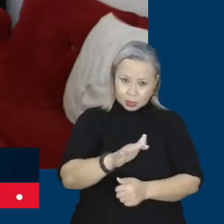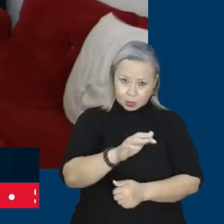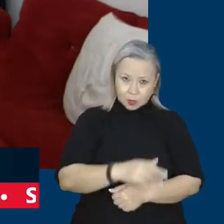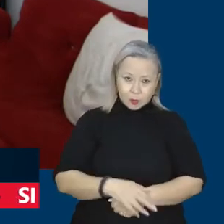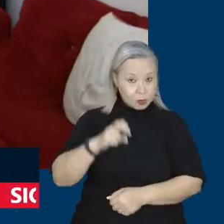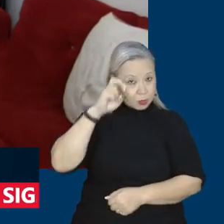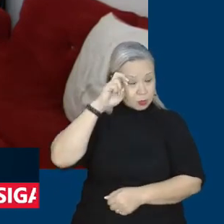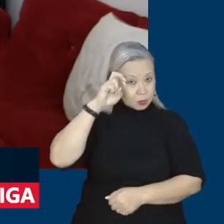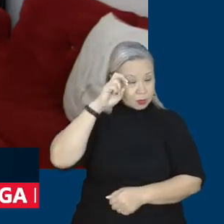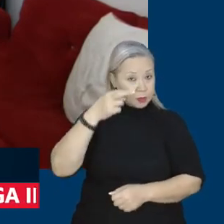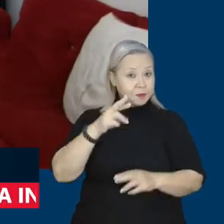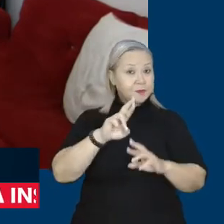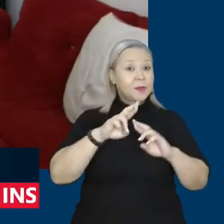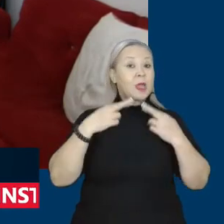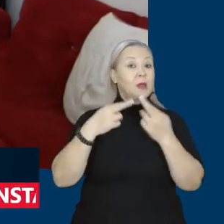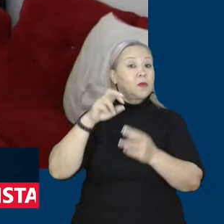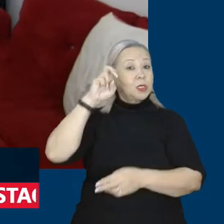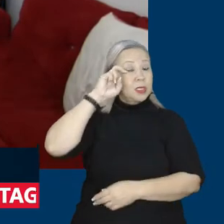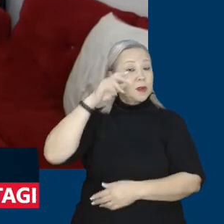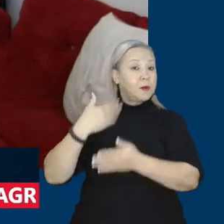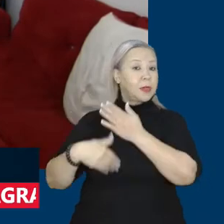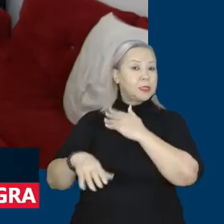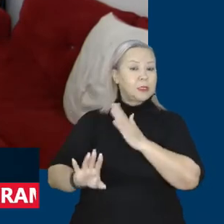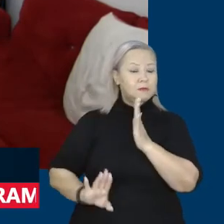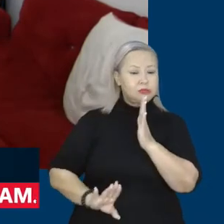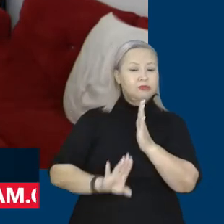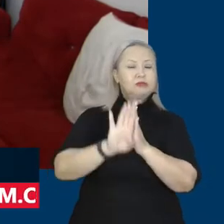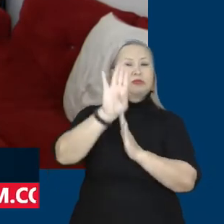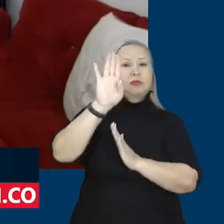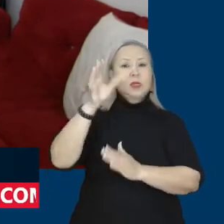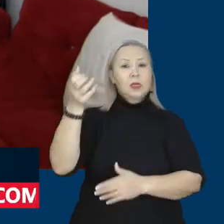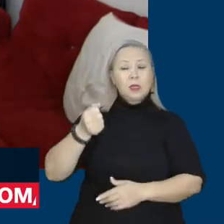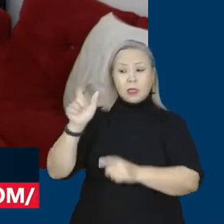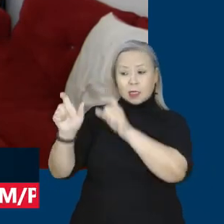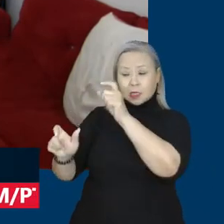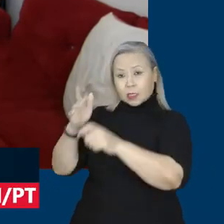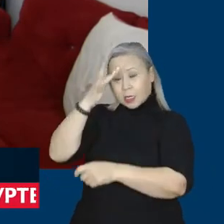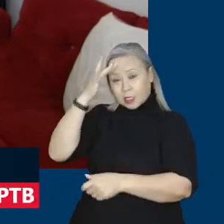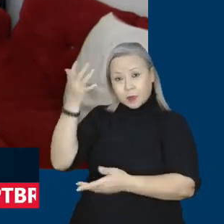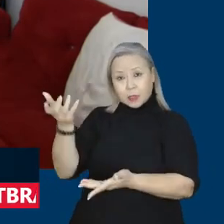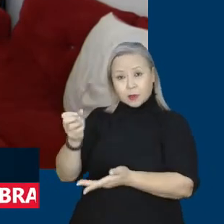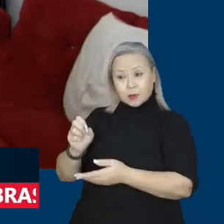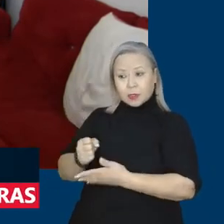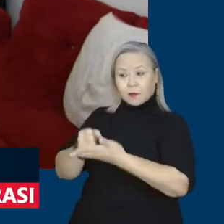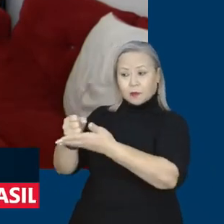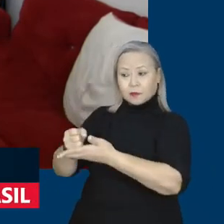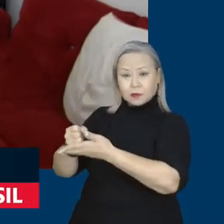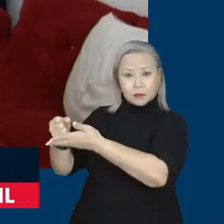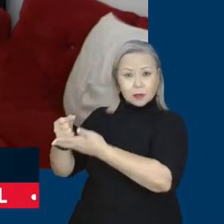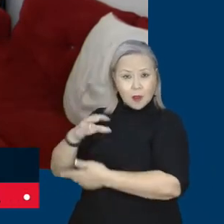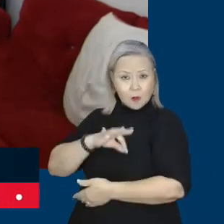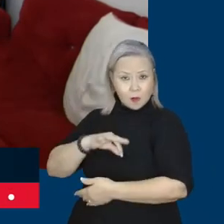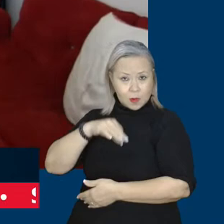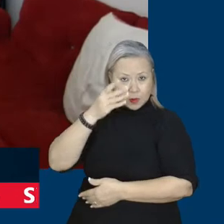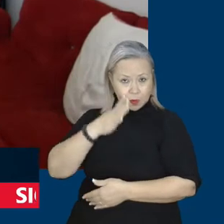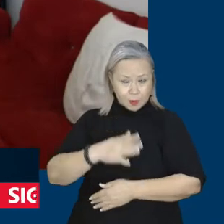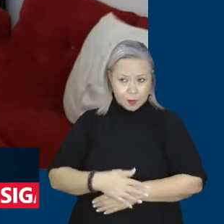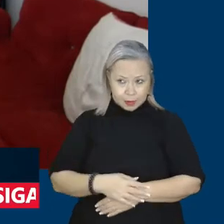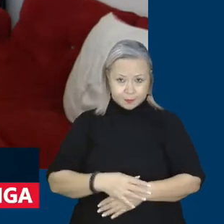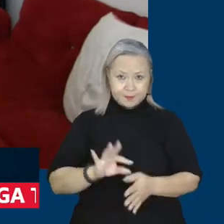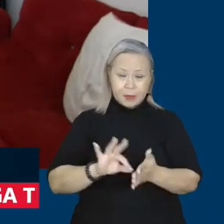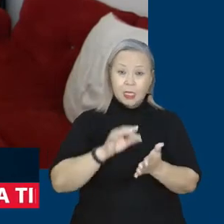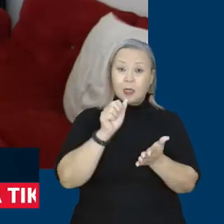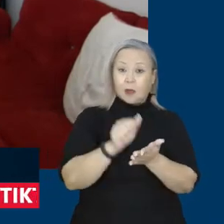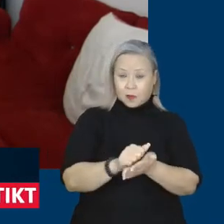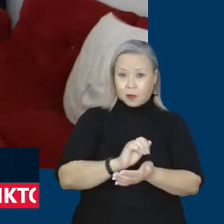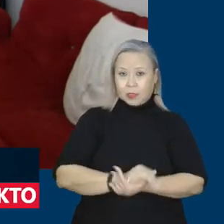passada houve um crescimento exponencial dos beneficiários considerados unipessoais aqueles registrados por CPF no